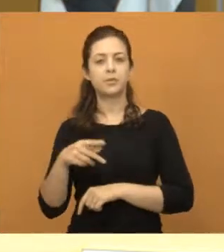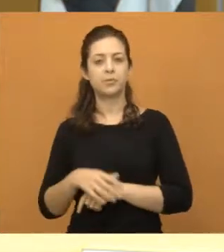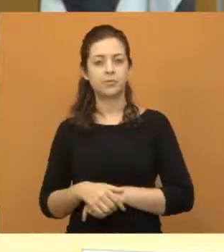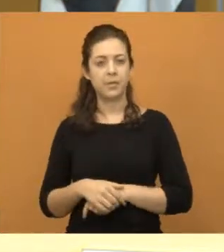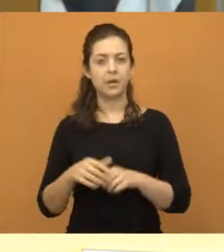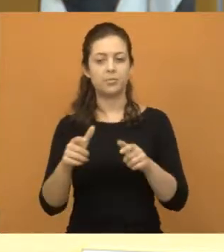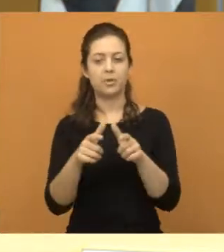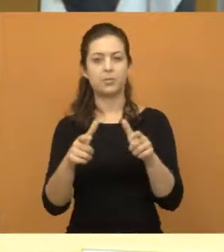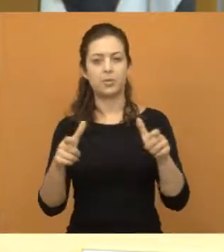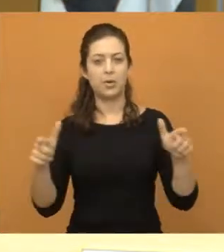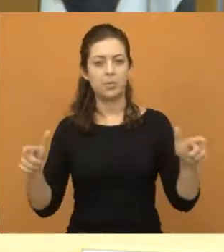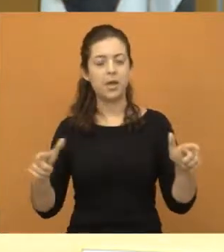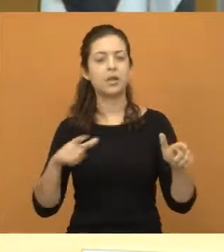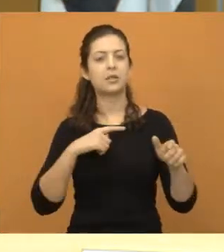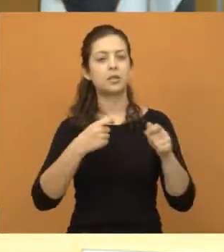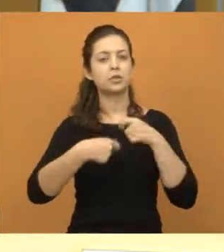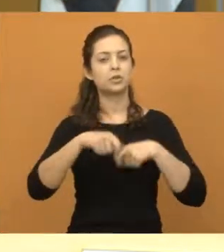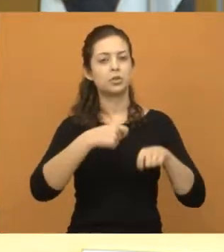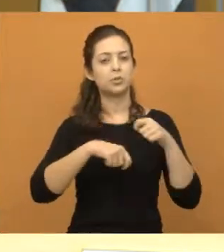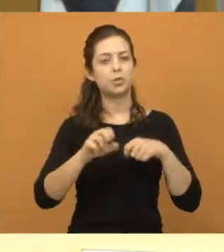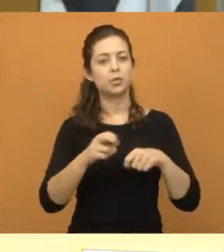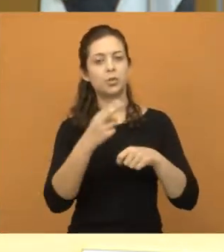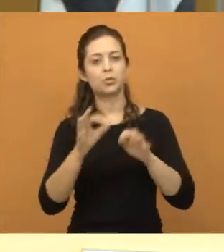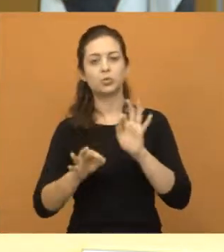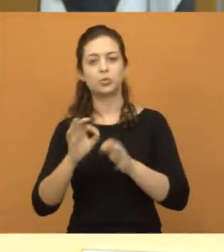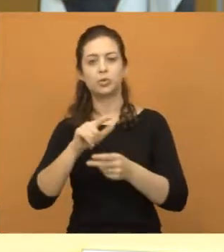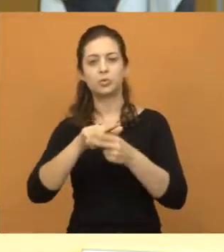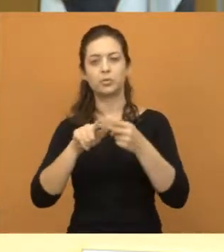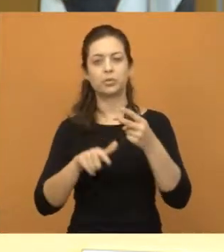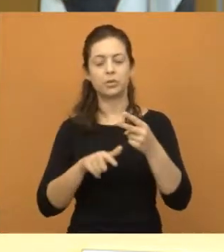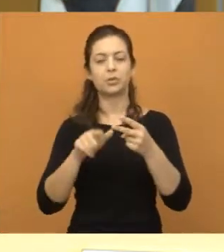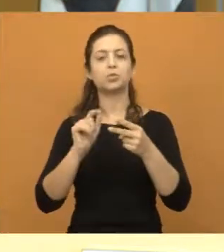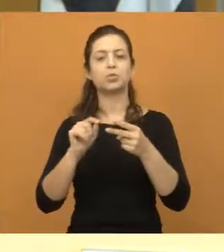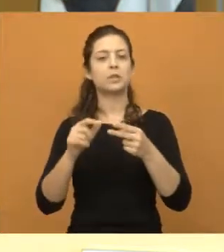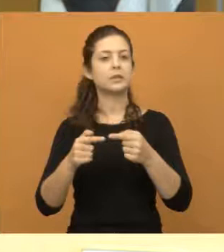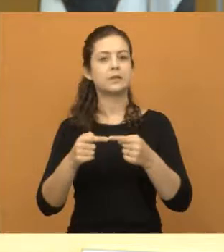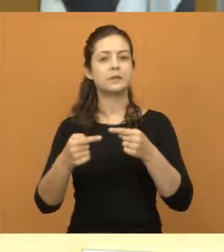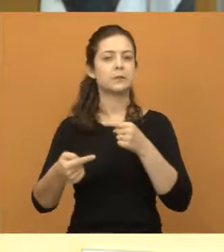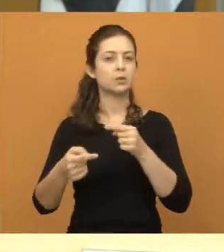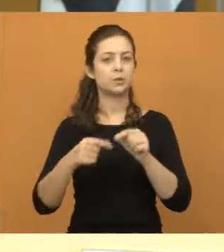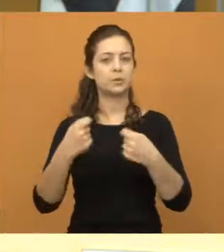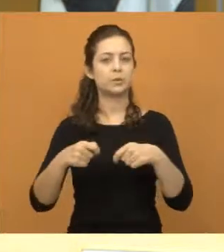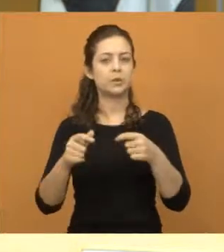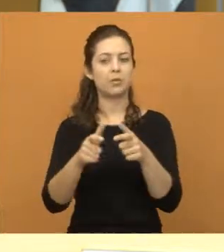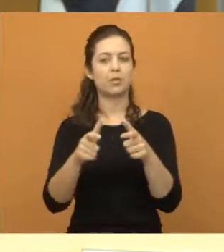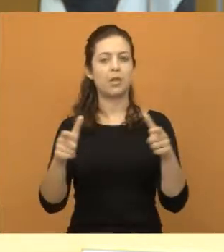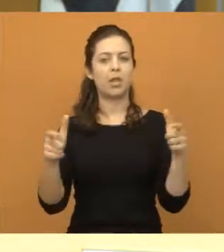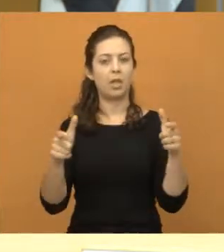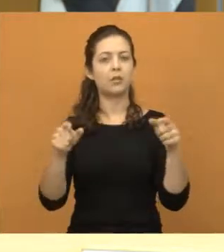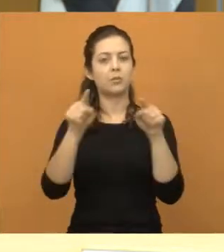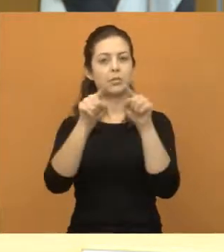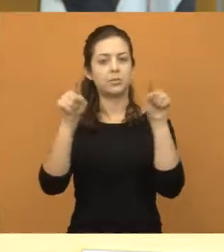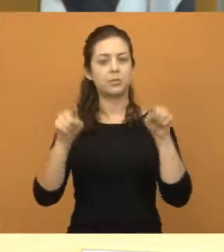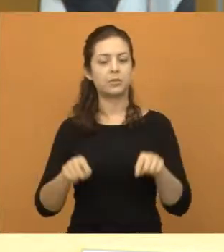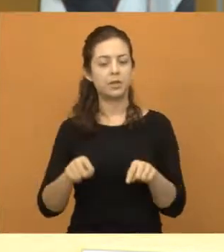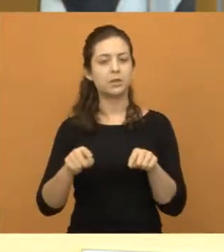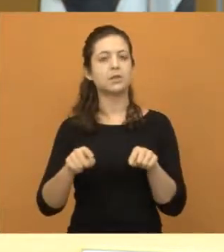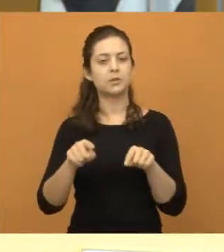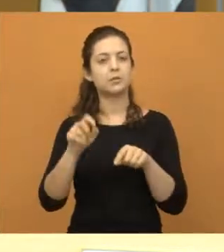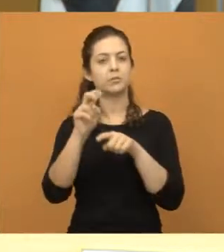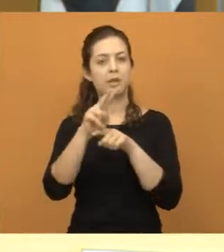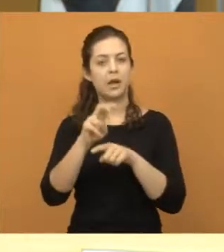demanda crescente, tanto administrativa quanto judicial, leva à necessidade de ampliar seu quadro de